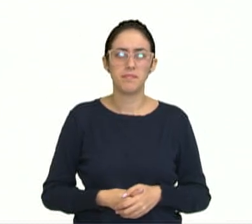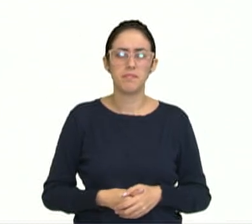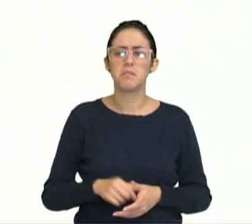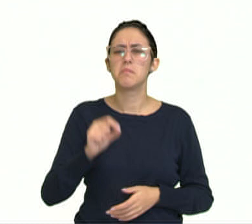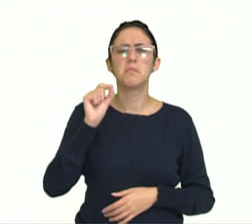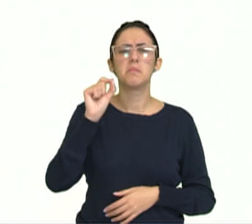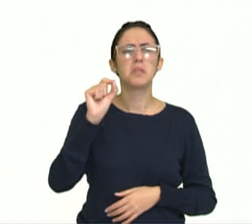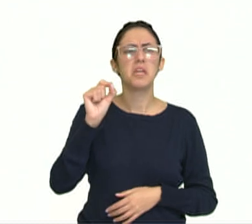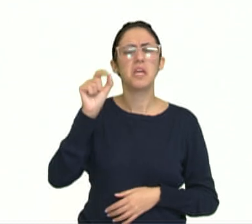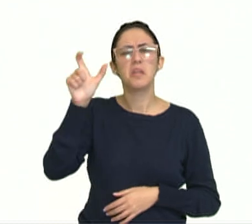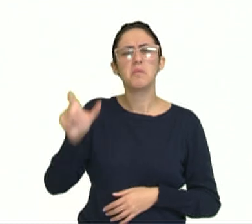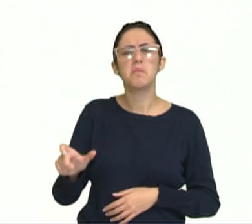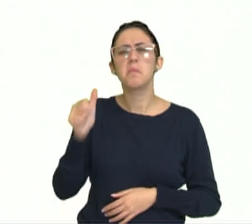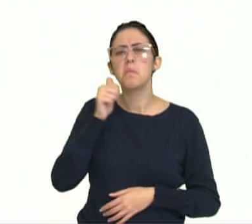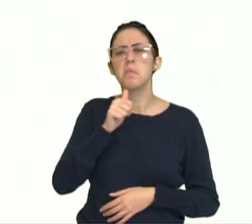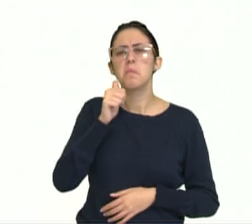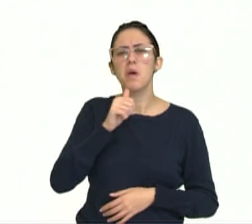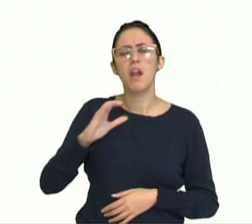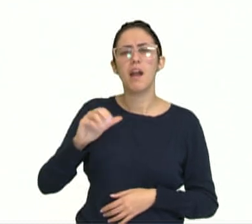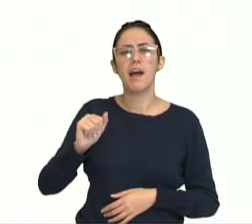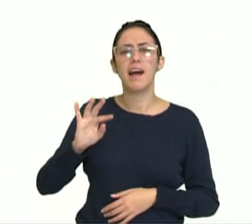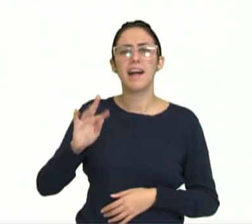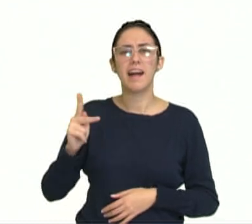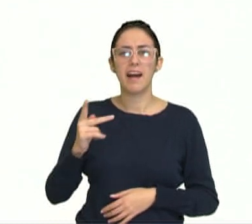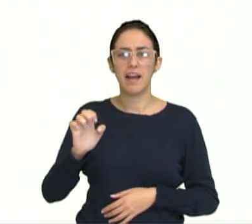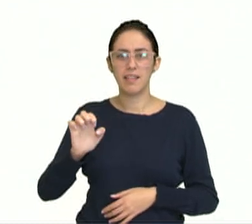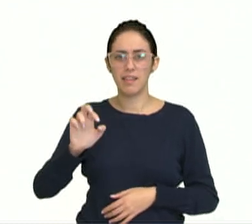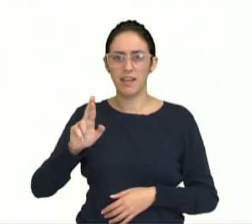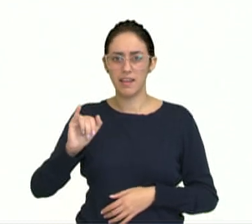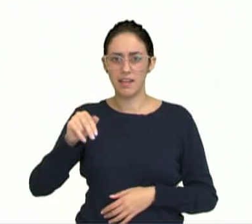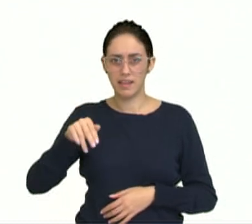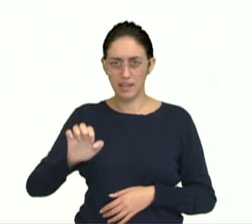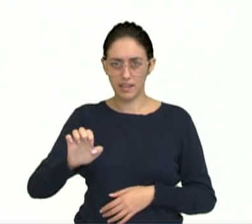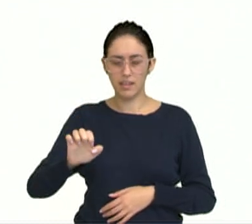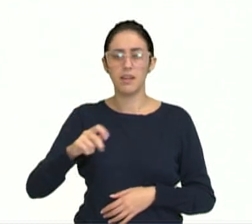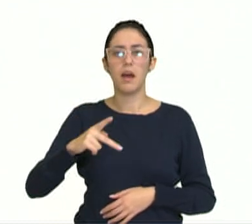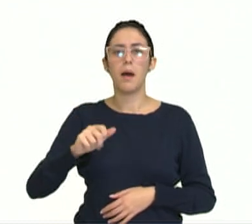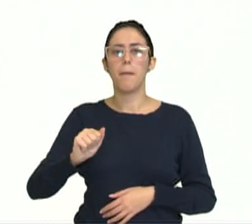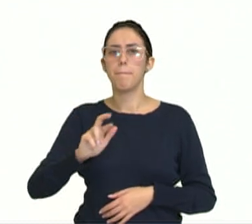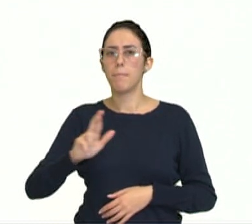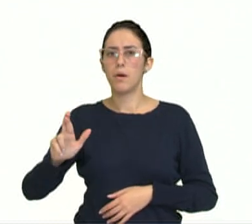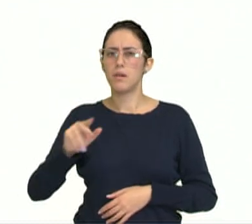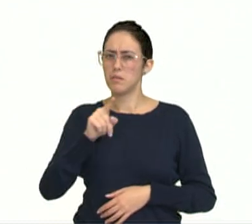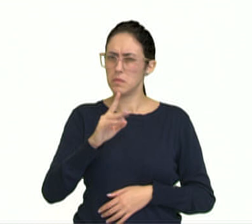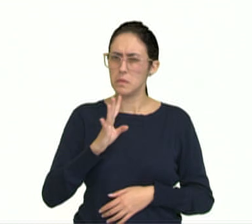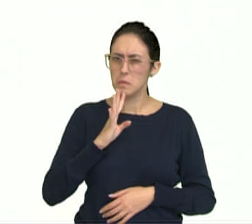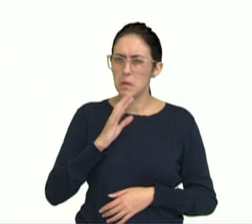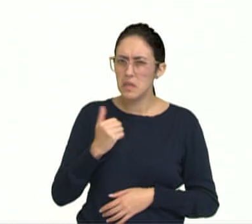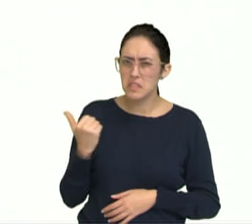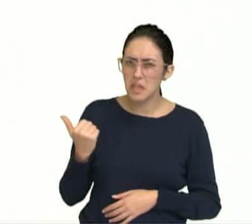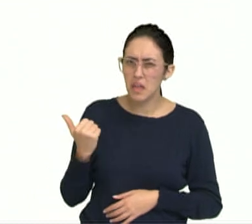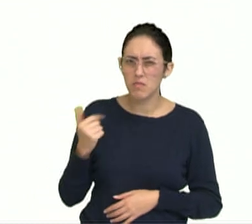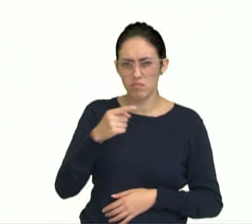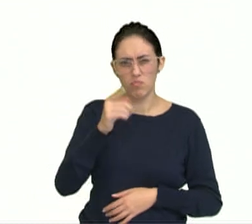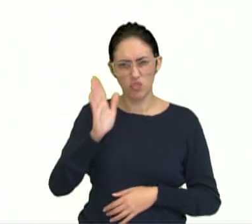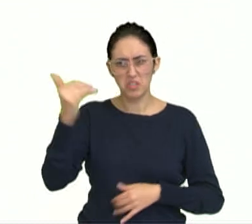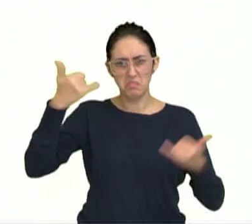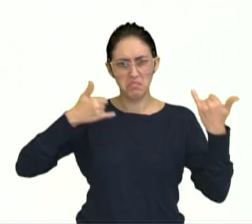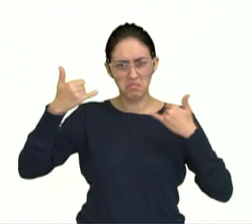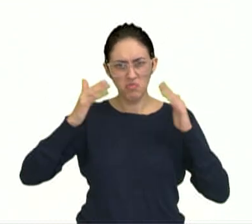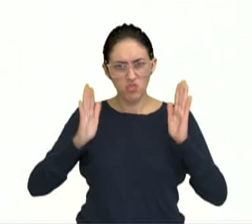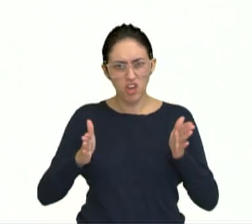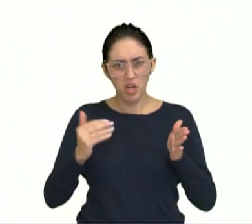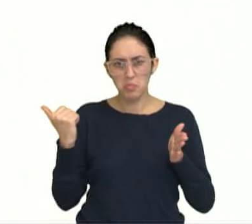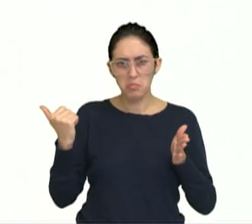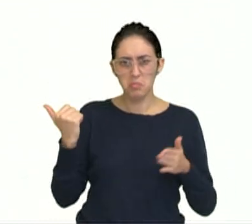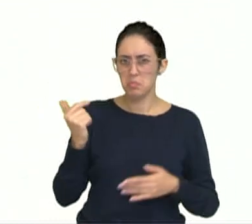Quem foi essa mulher chamada Catherine Parr? Você, por um acaso, tem alguma ideia? Já ouviu falar?